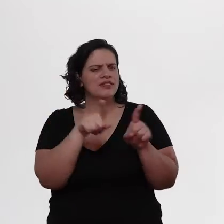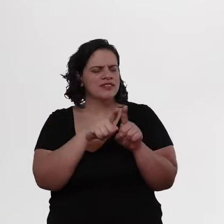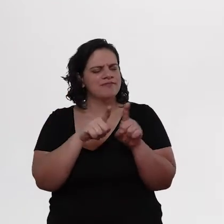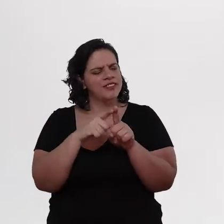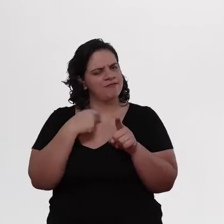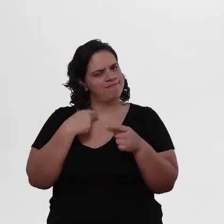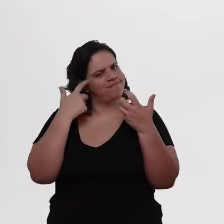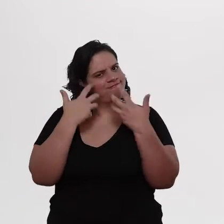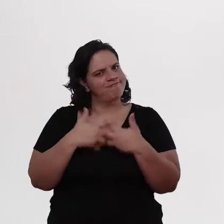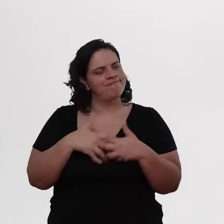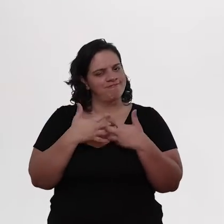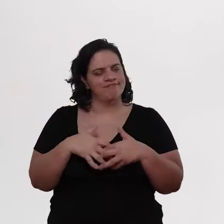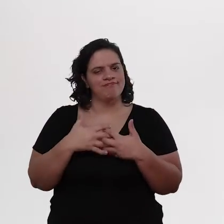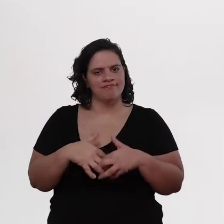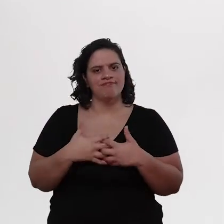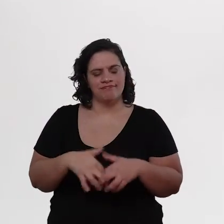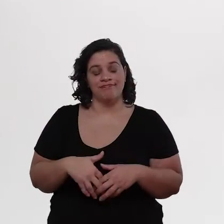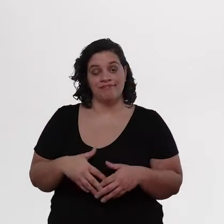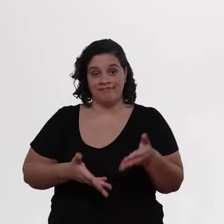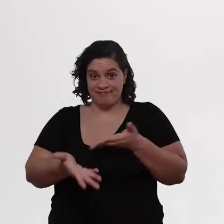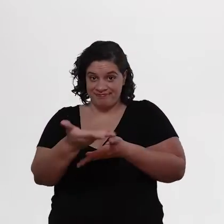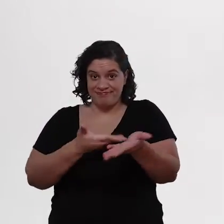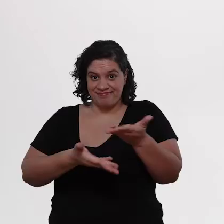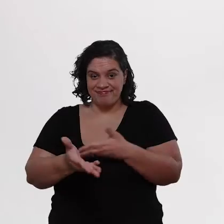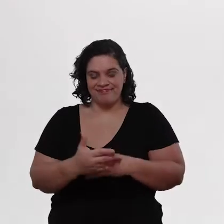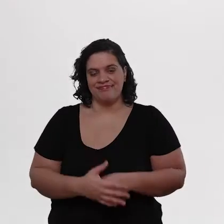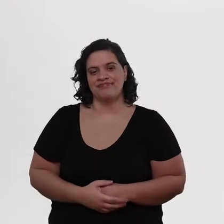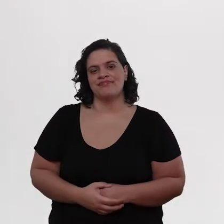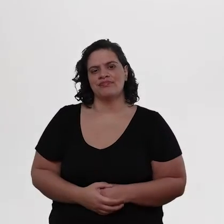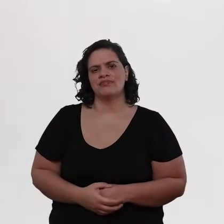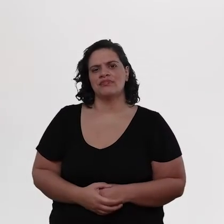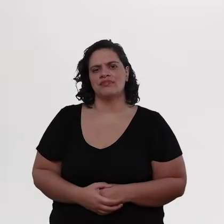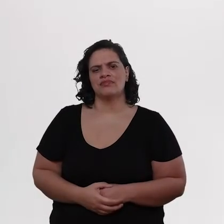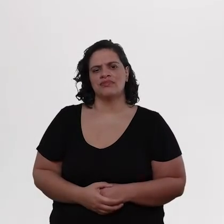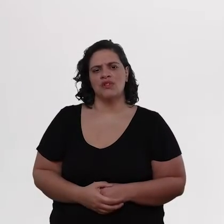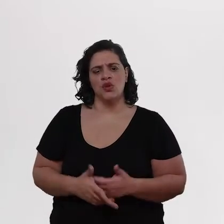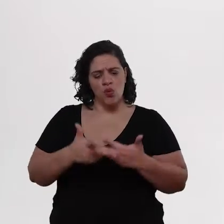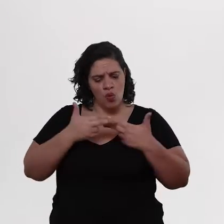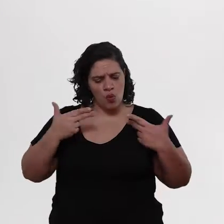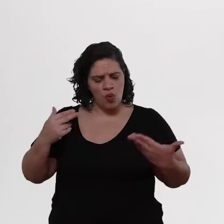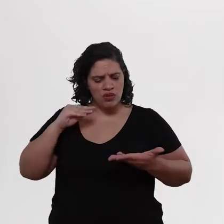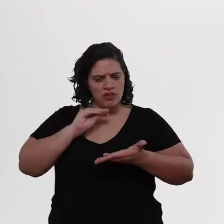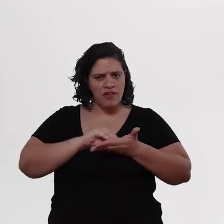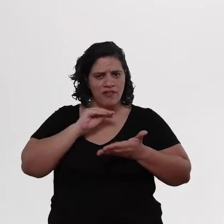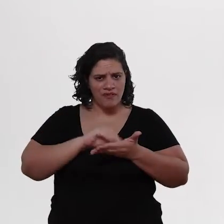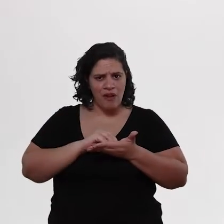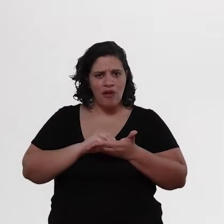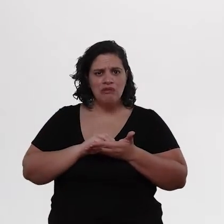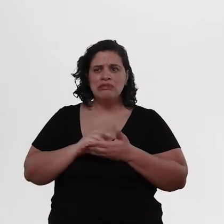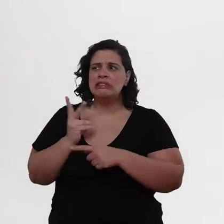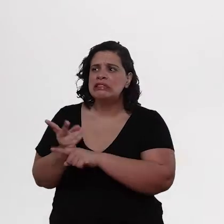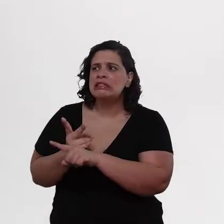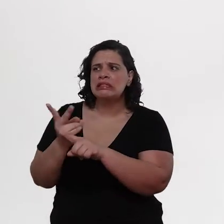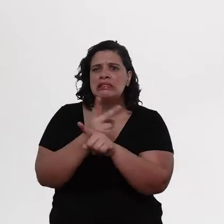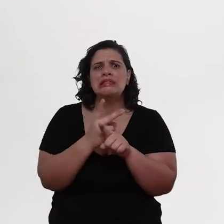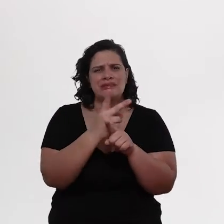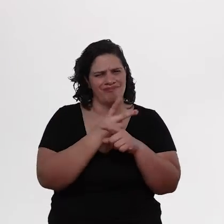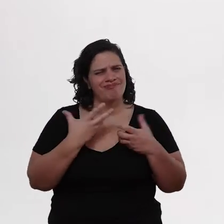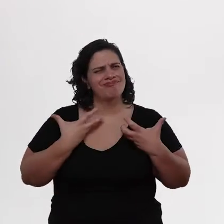traz uma reflexão que eu quero compartilhar com vocês. A busca do que nos falta é